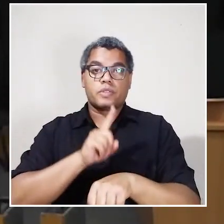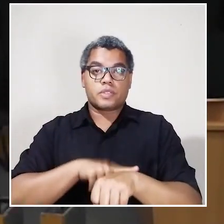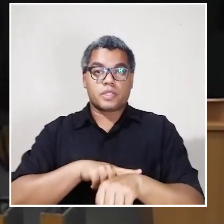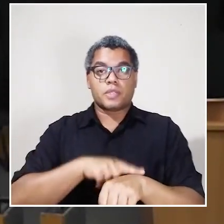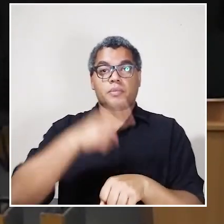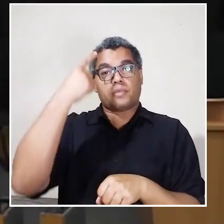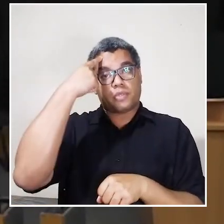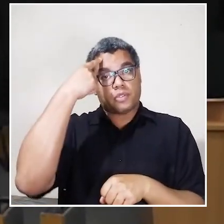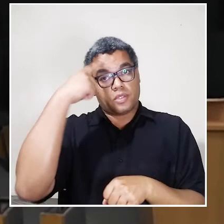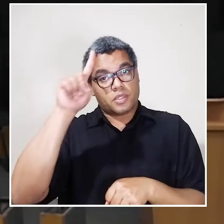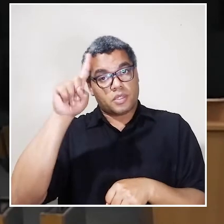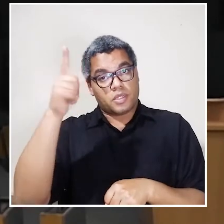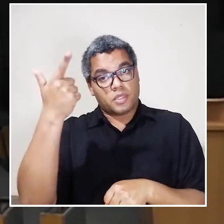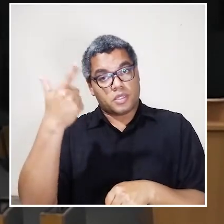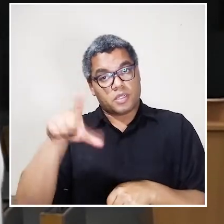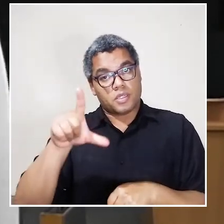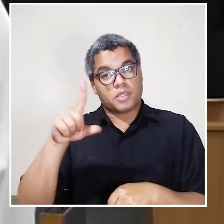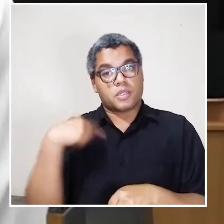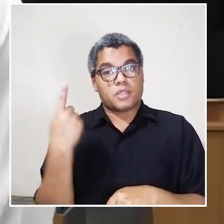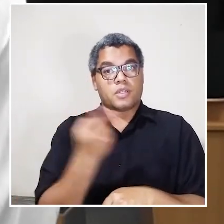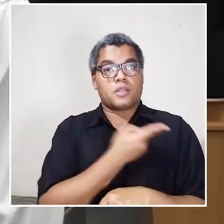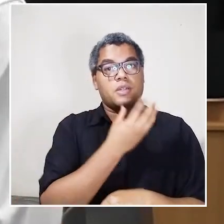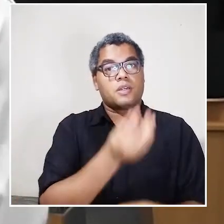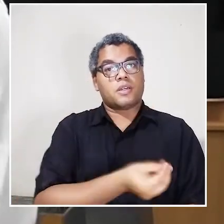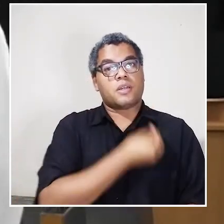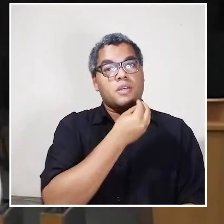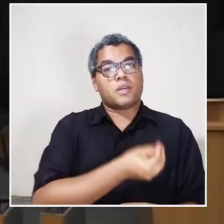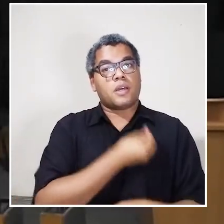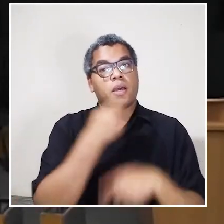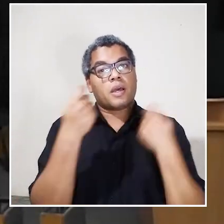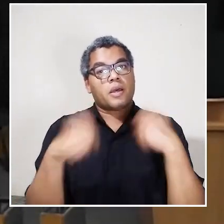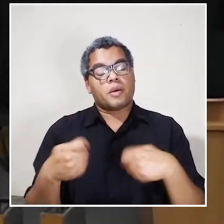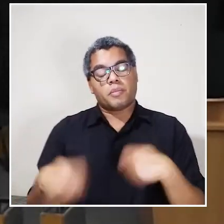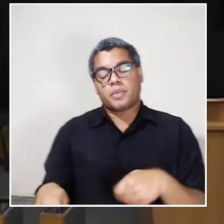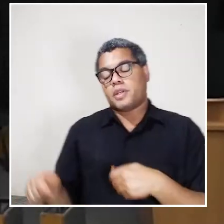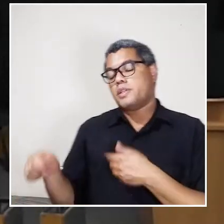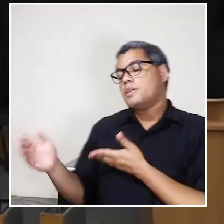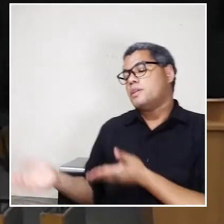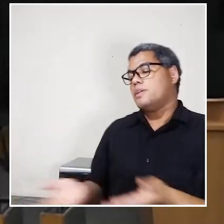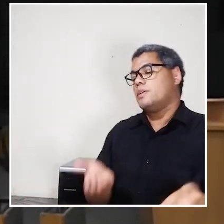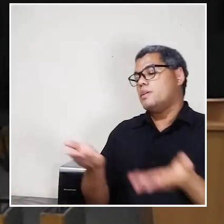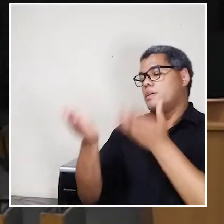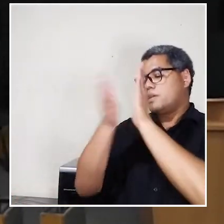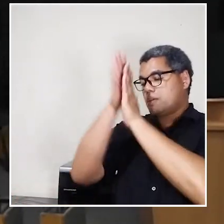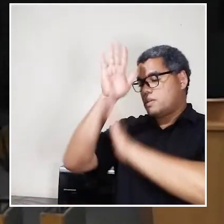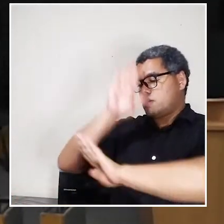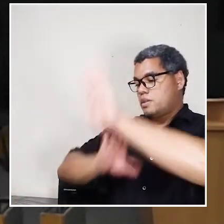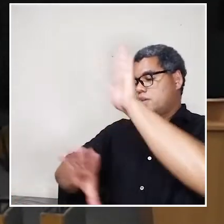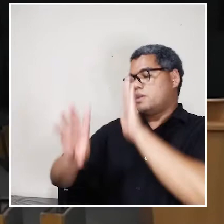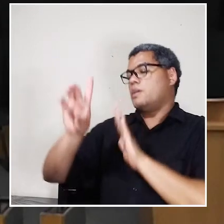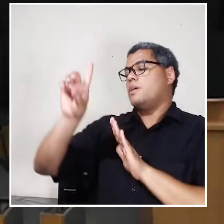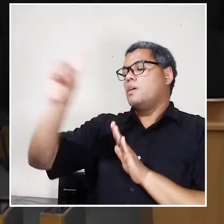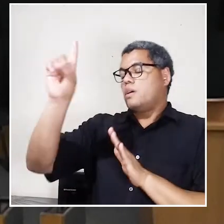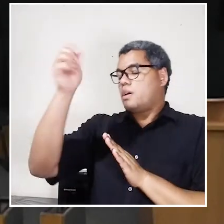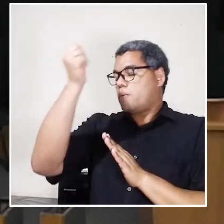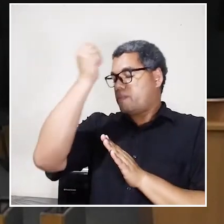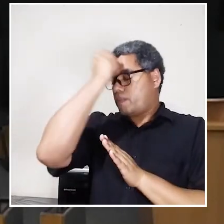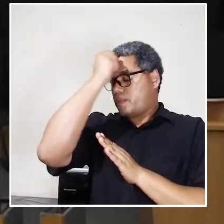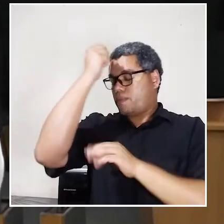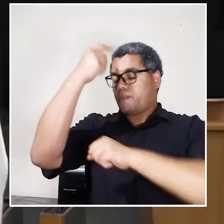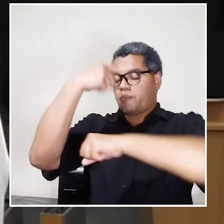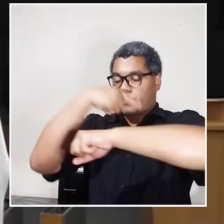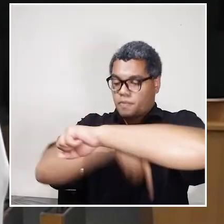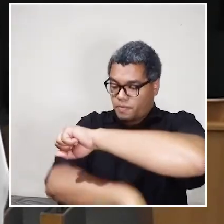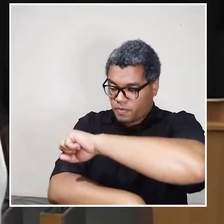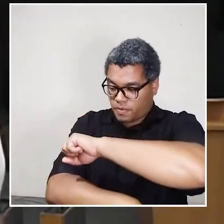reinvenção da vida, precisamos da elevada adoração, da profunda contrição,